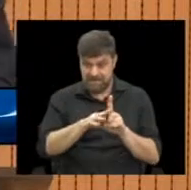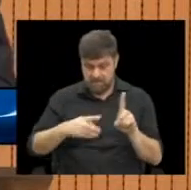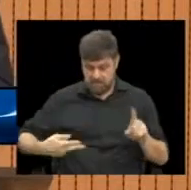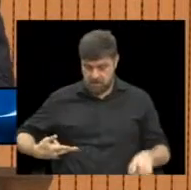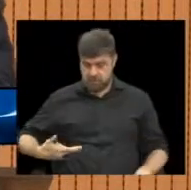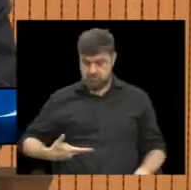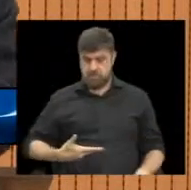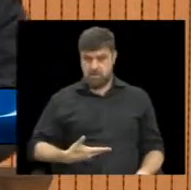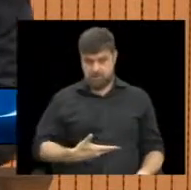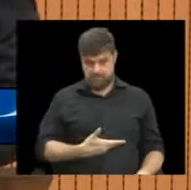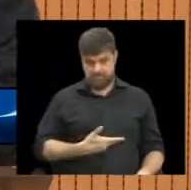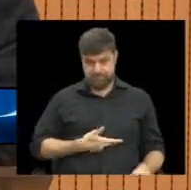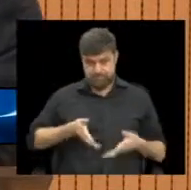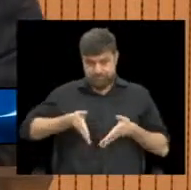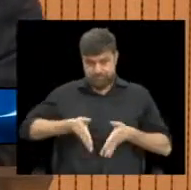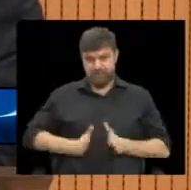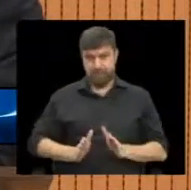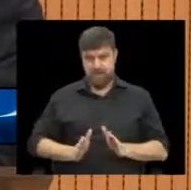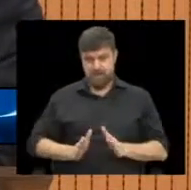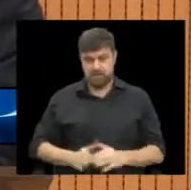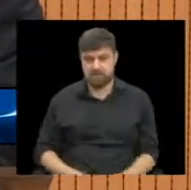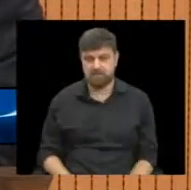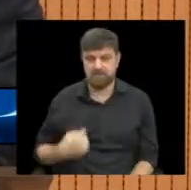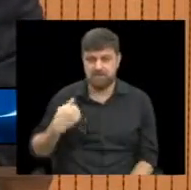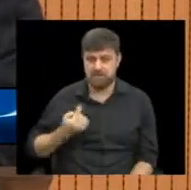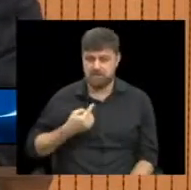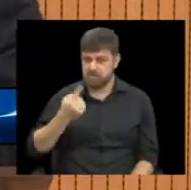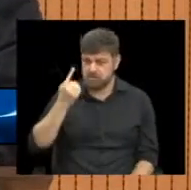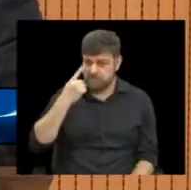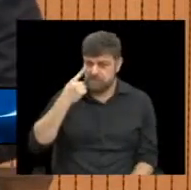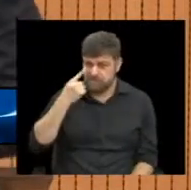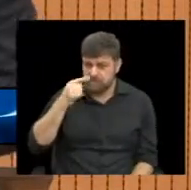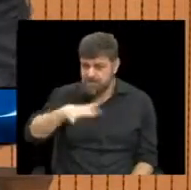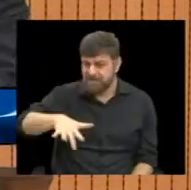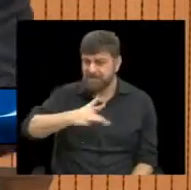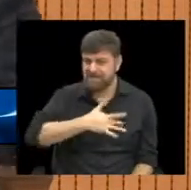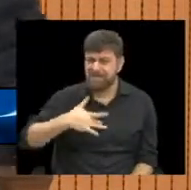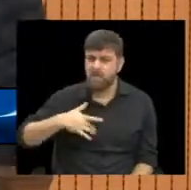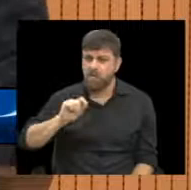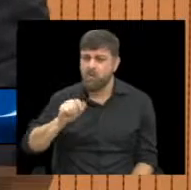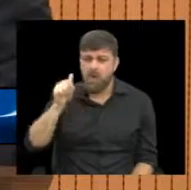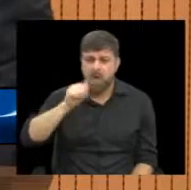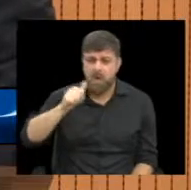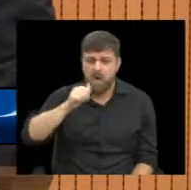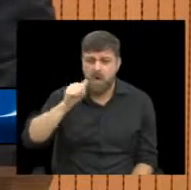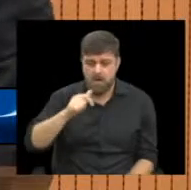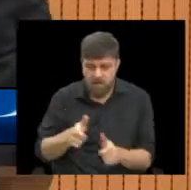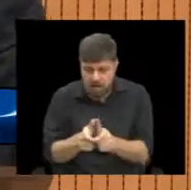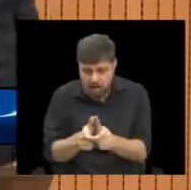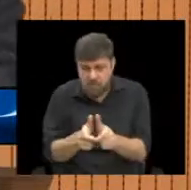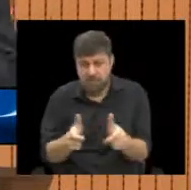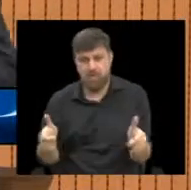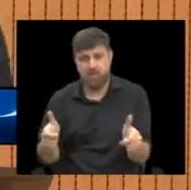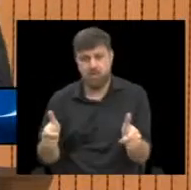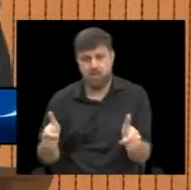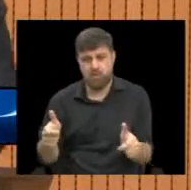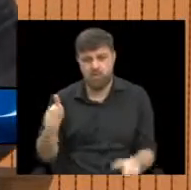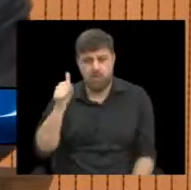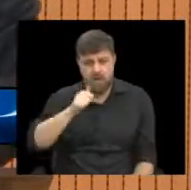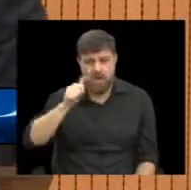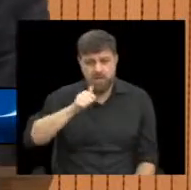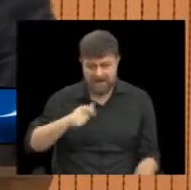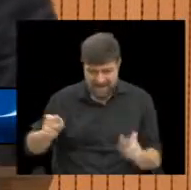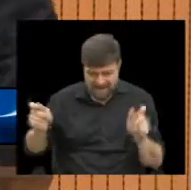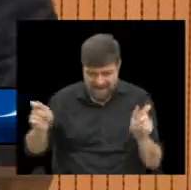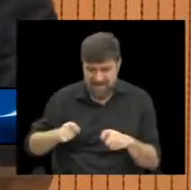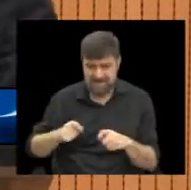observado na saúde pública, e nós vimos em reportagem, que as mulheres poderiam, na maioria das vezes, terem